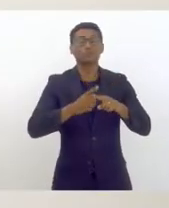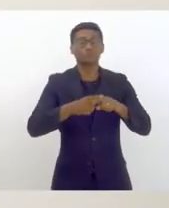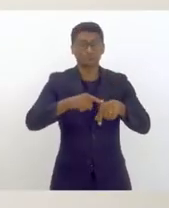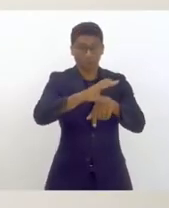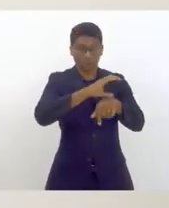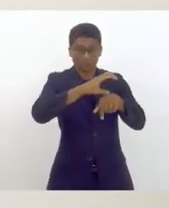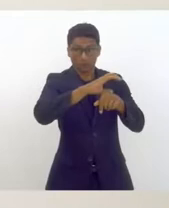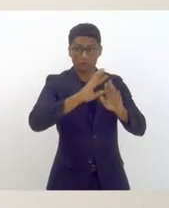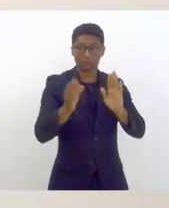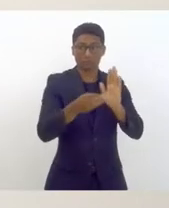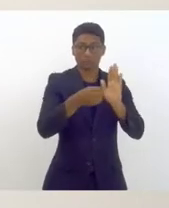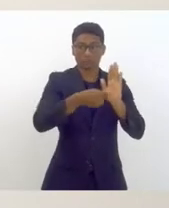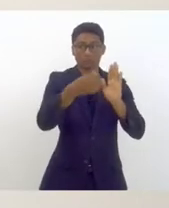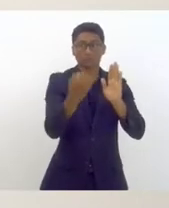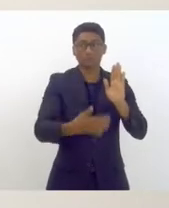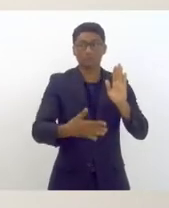né,